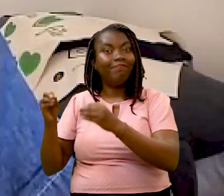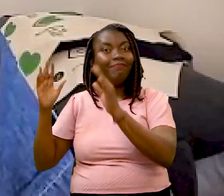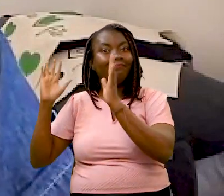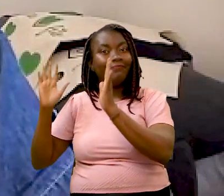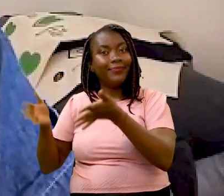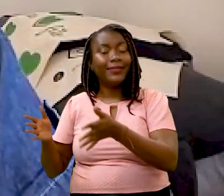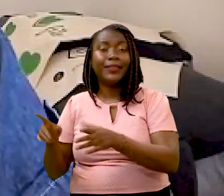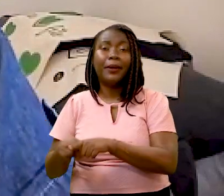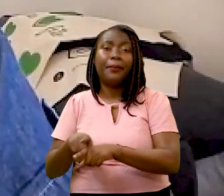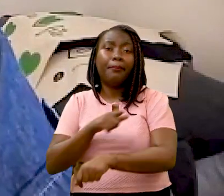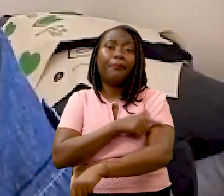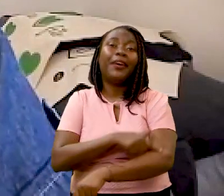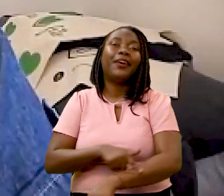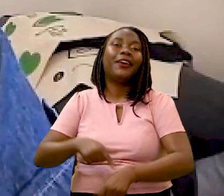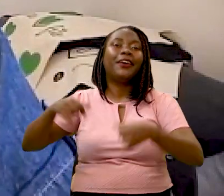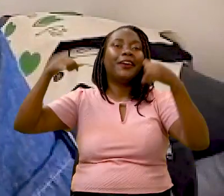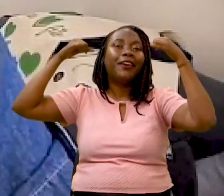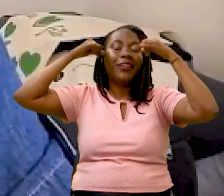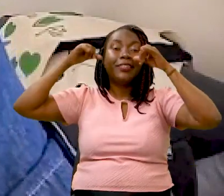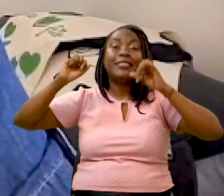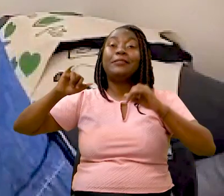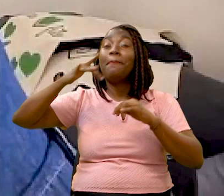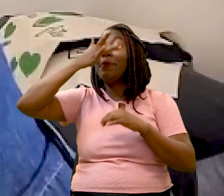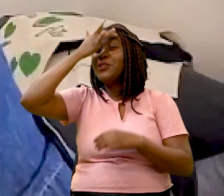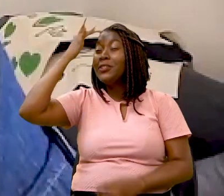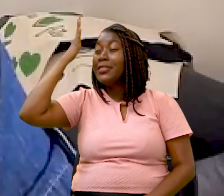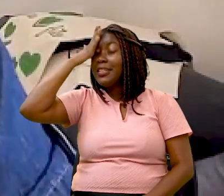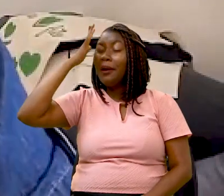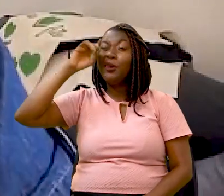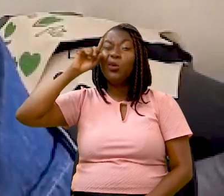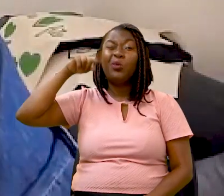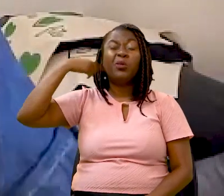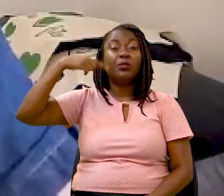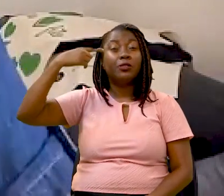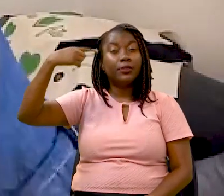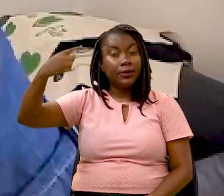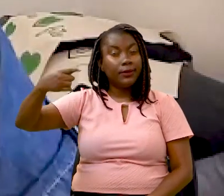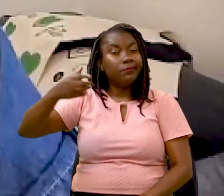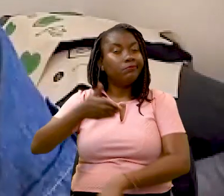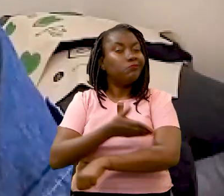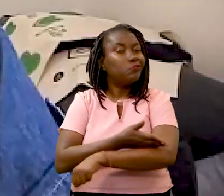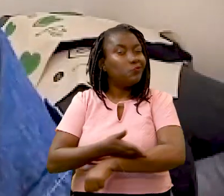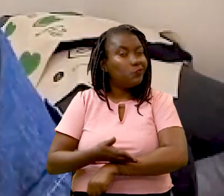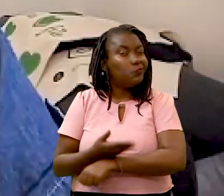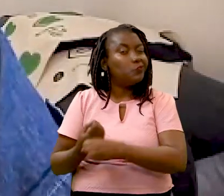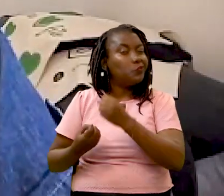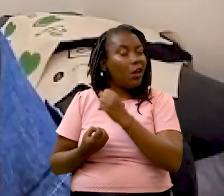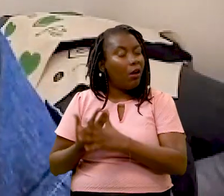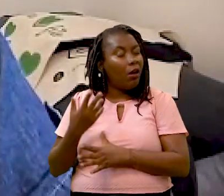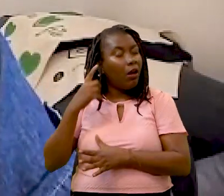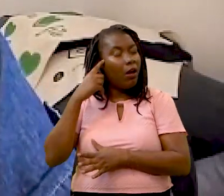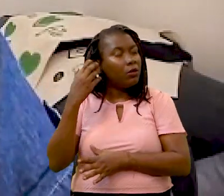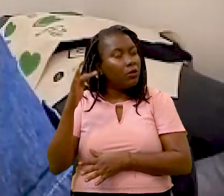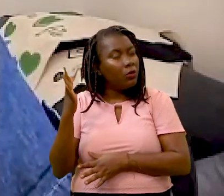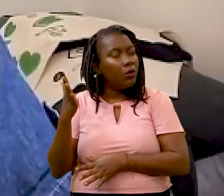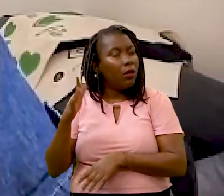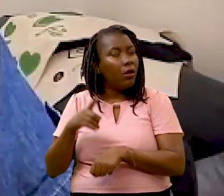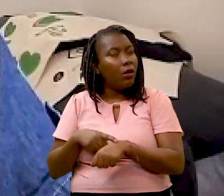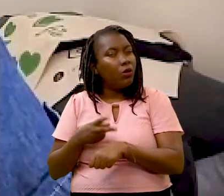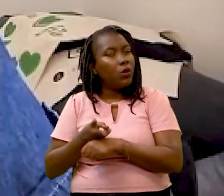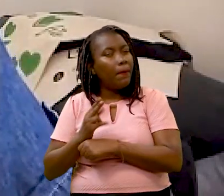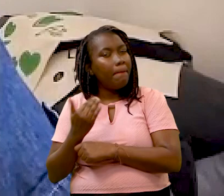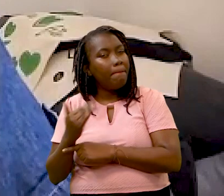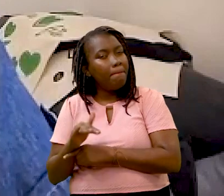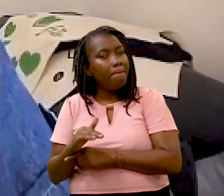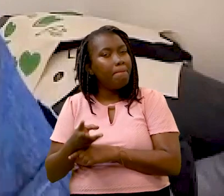um comportamento preventivo, se a pessoa sabe que todos os dias ela costuma ter a dor em torno de 2h30, 3 horas